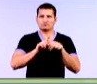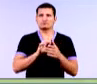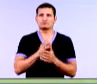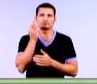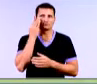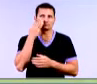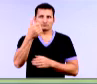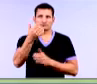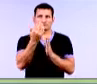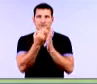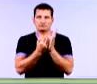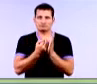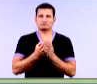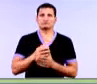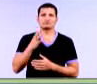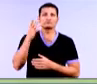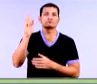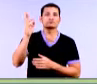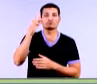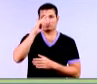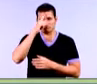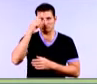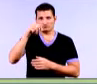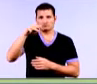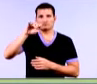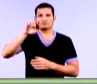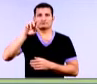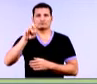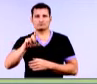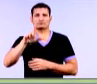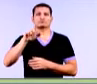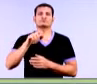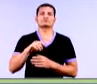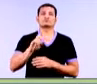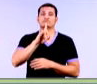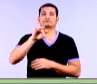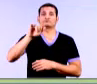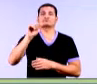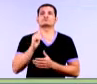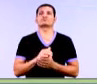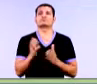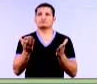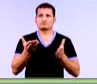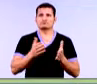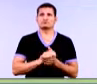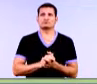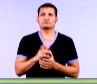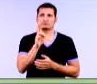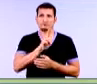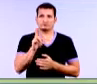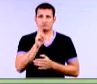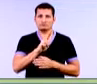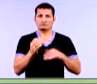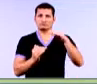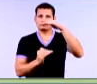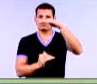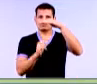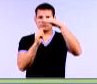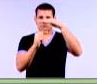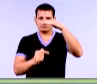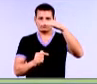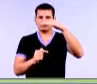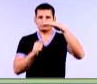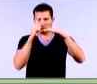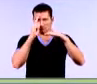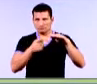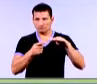primeiro programa, o autor Miguel, a data 9/6, e usei a minha seção de comandos. No meu início,